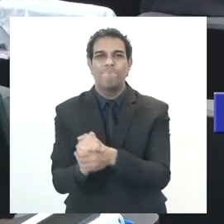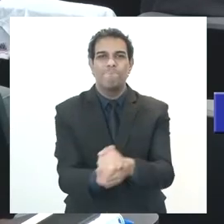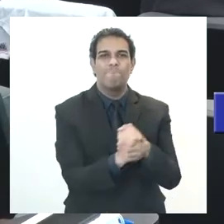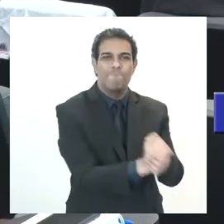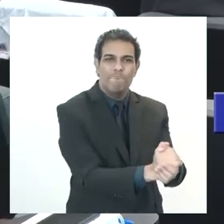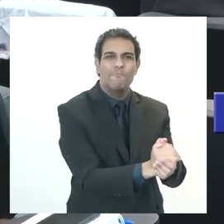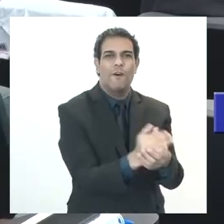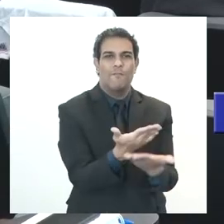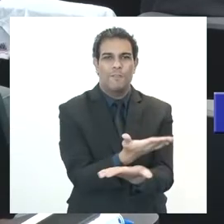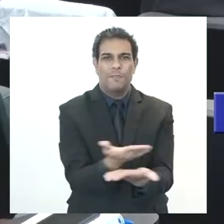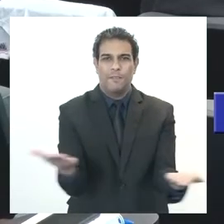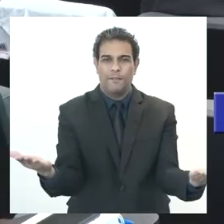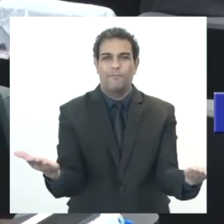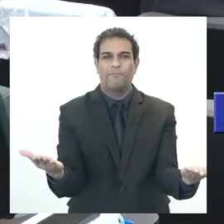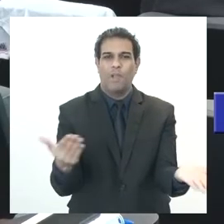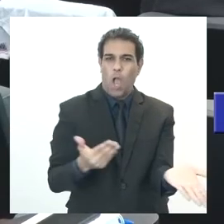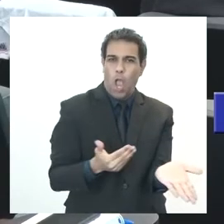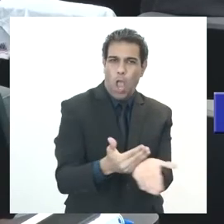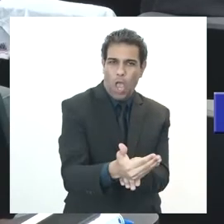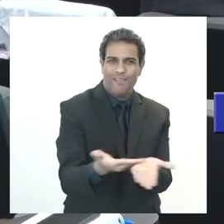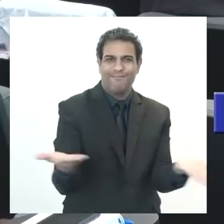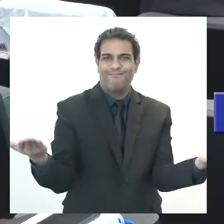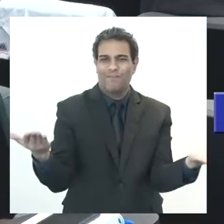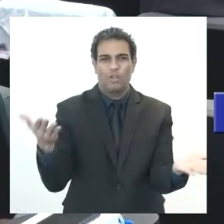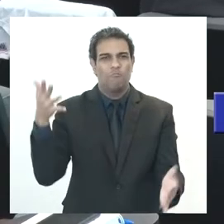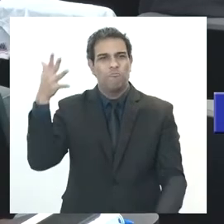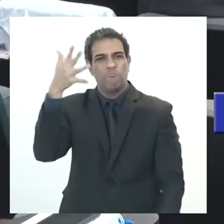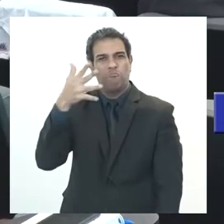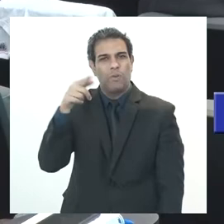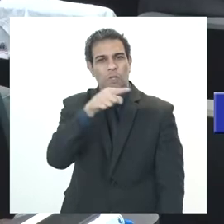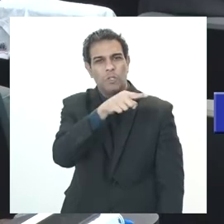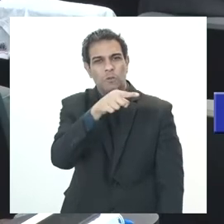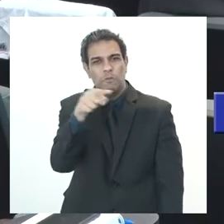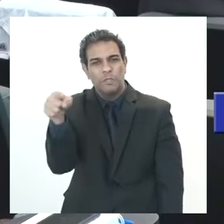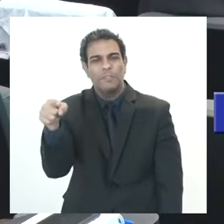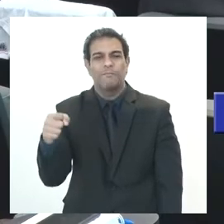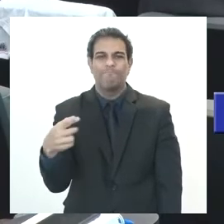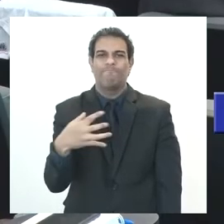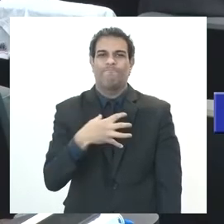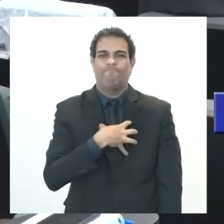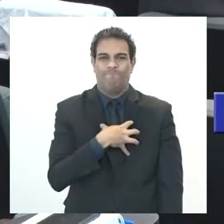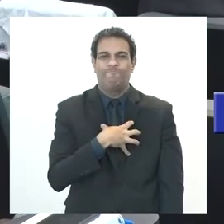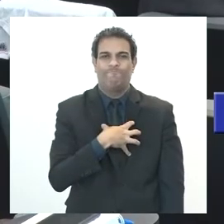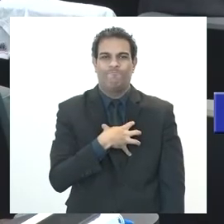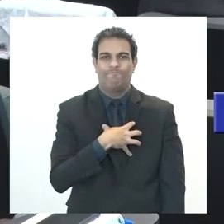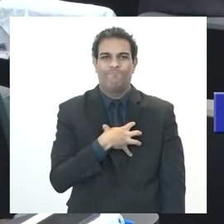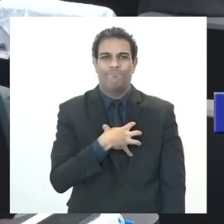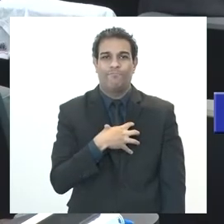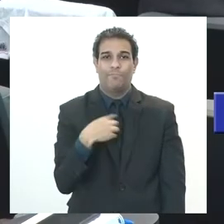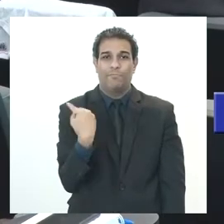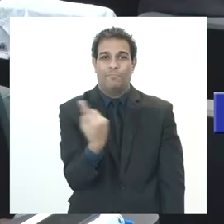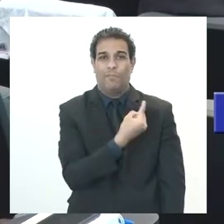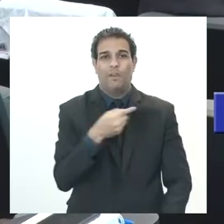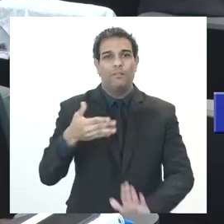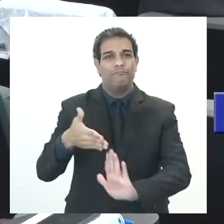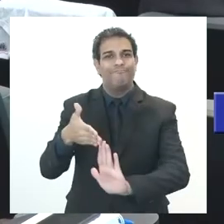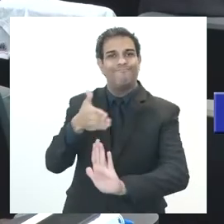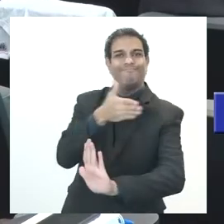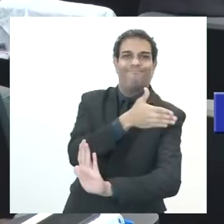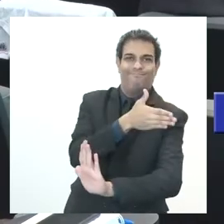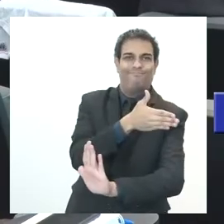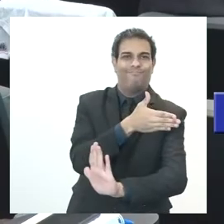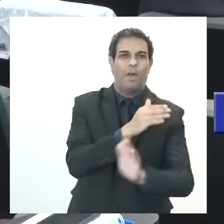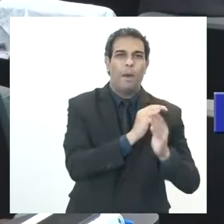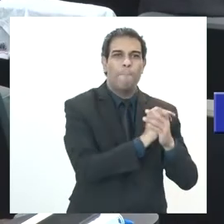Ramos Muito obrigado pela iniciativa EA todos os companheiros que nos antecederam né